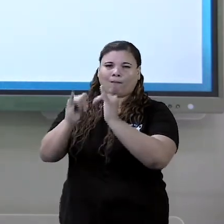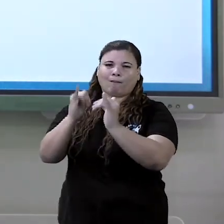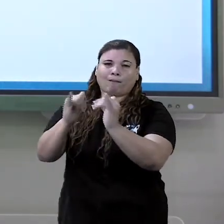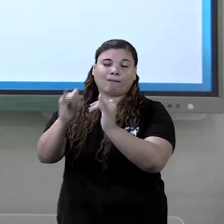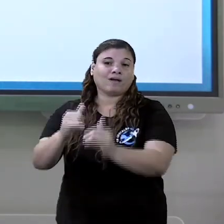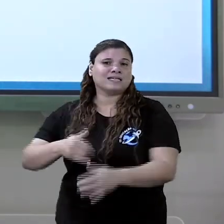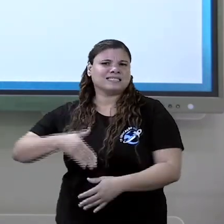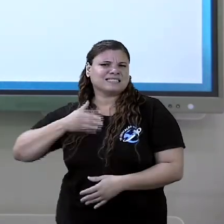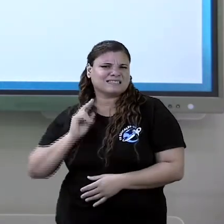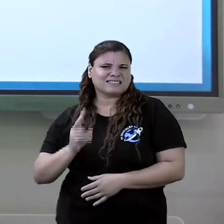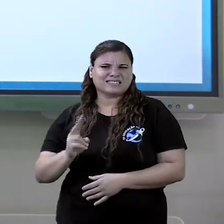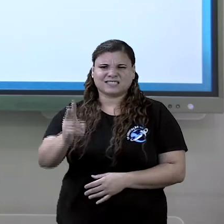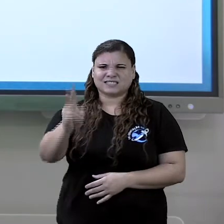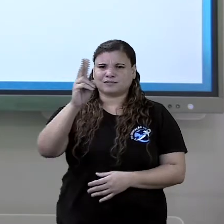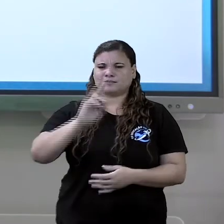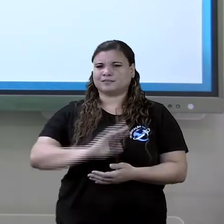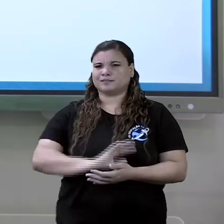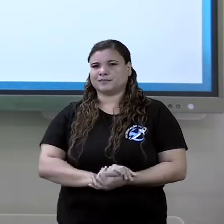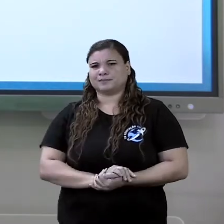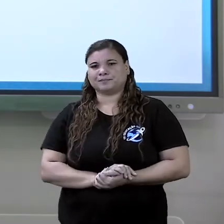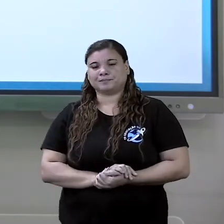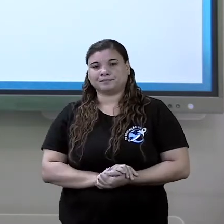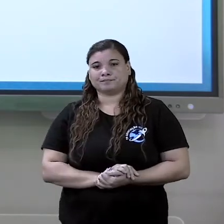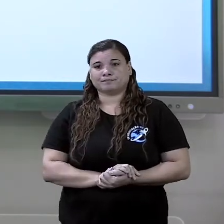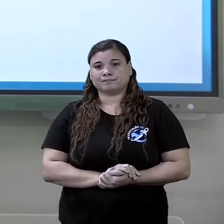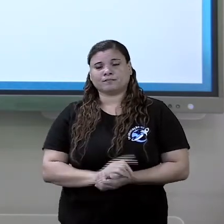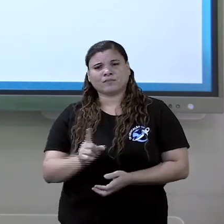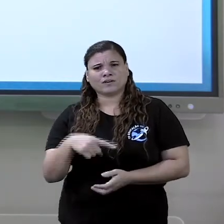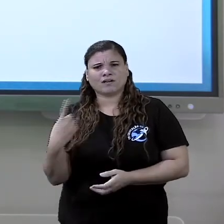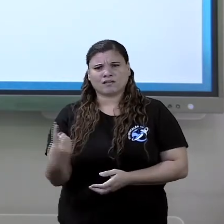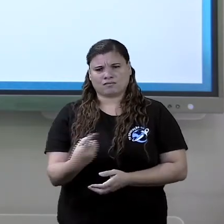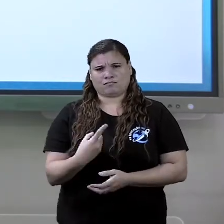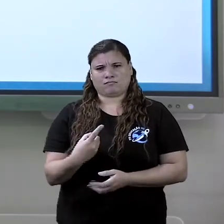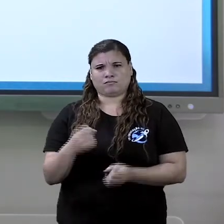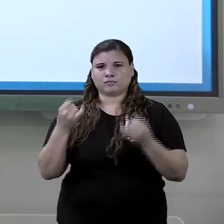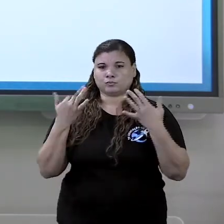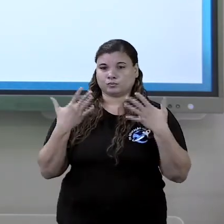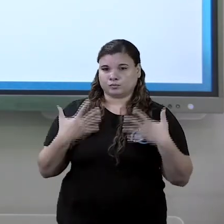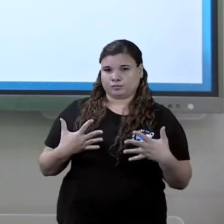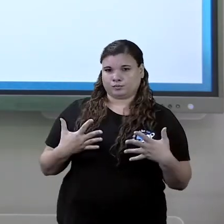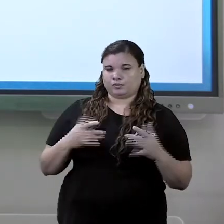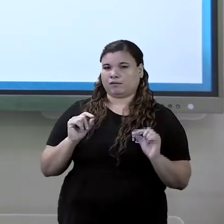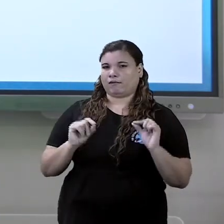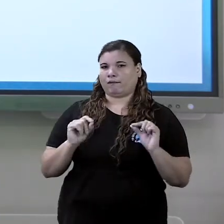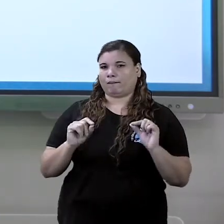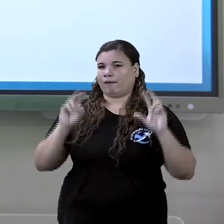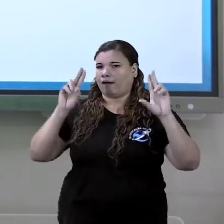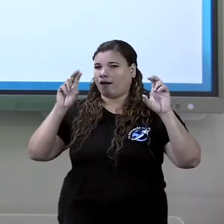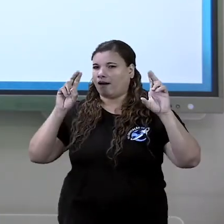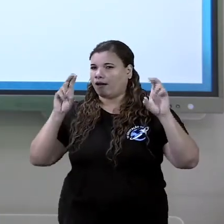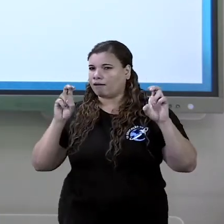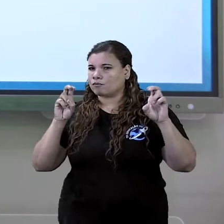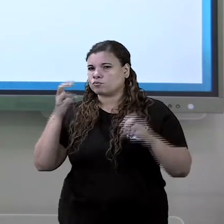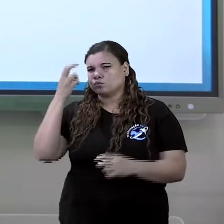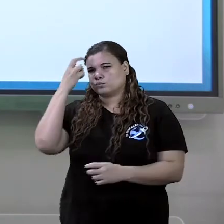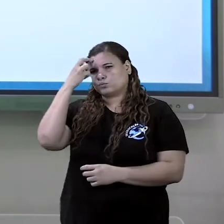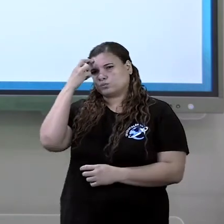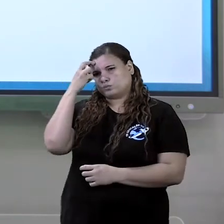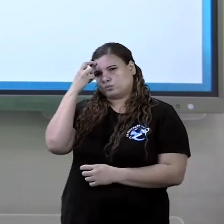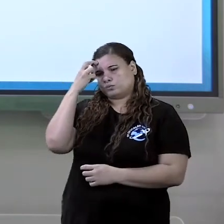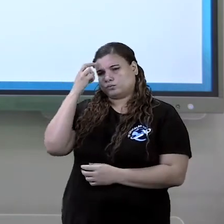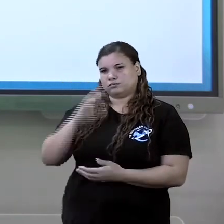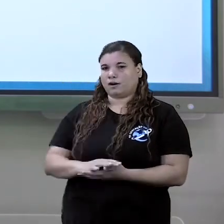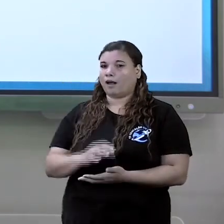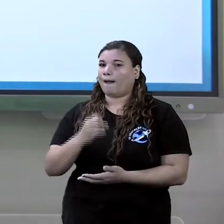ano. Quando nós falamos de cultura, como é bom conhecer a cultura do